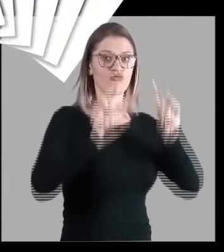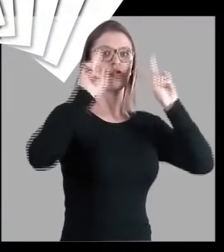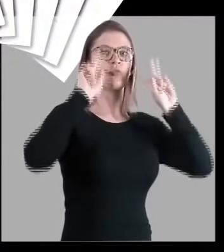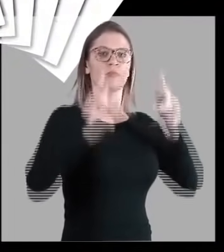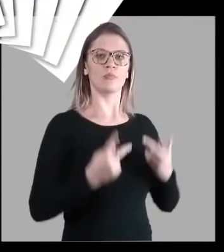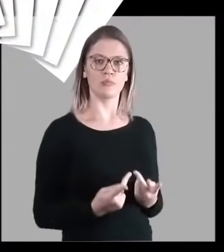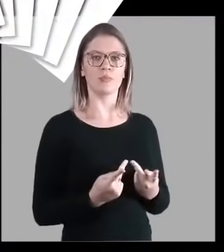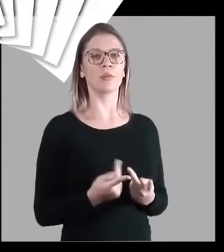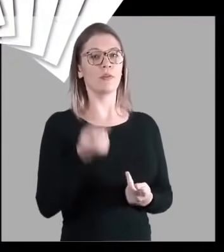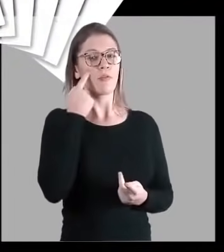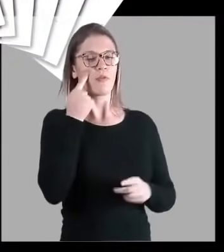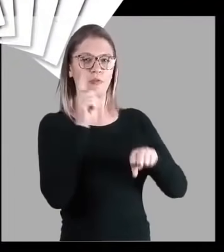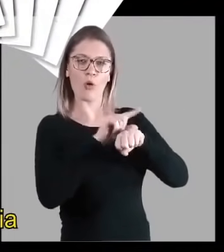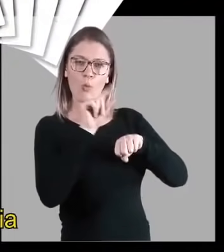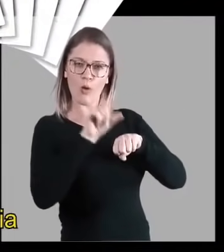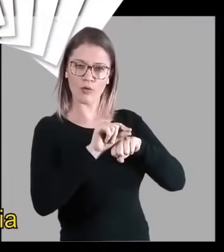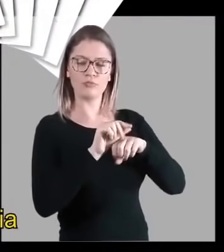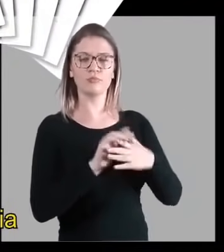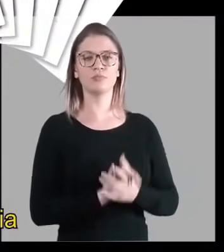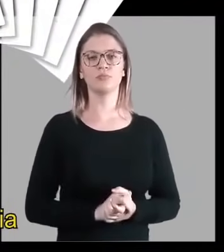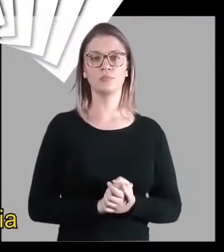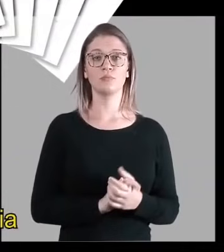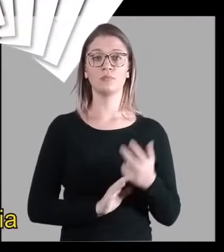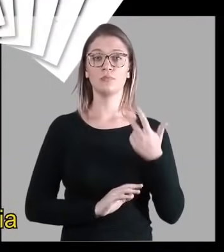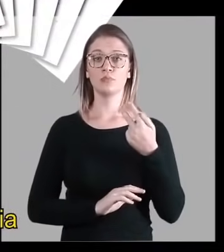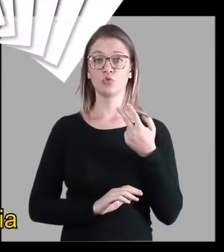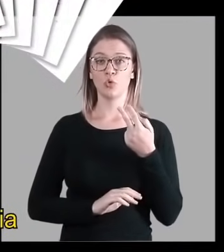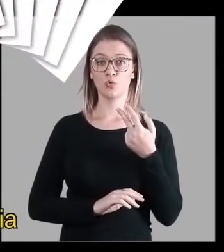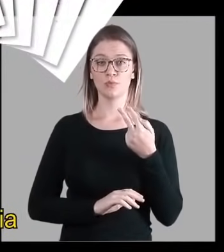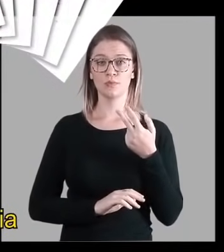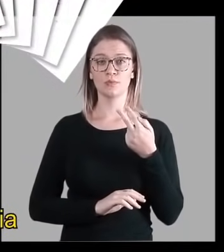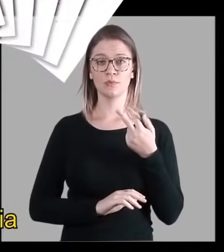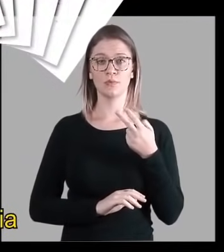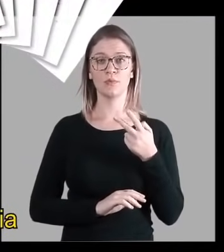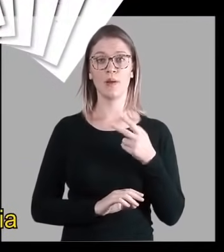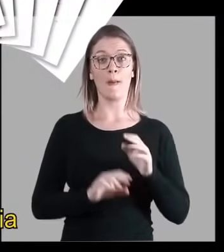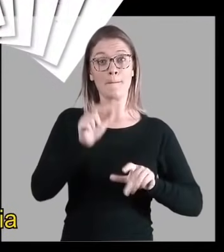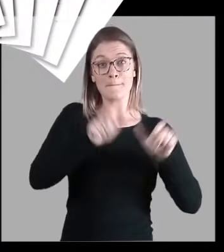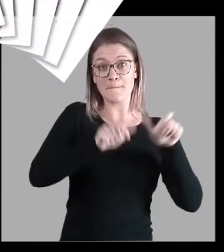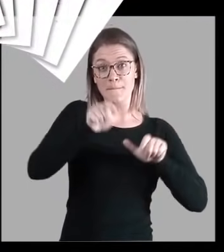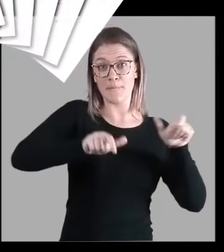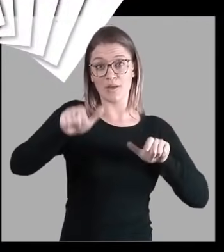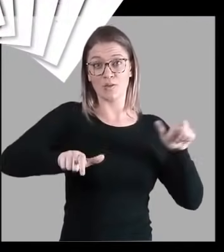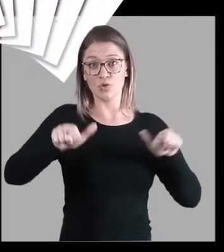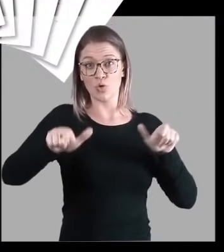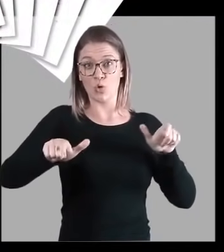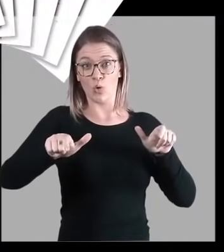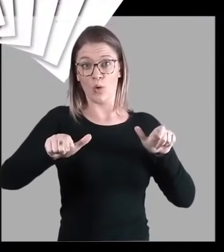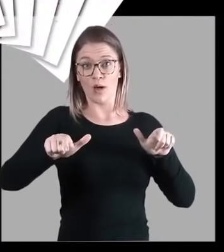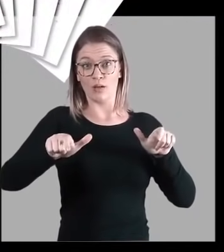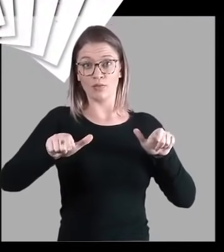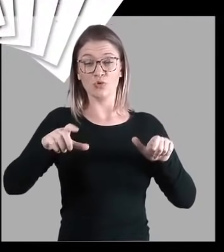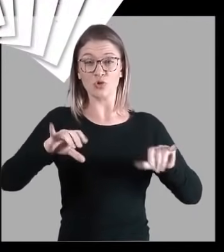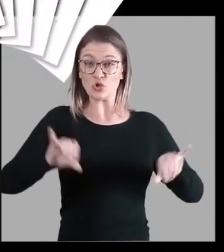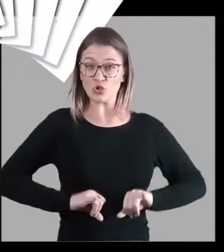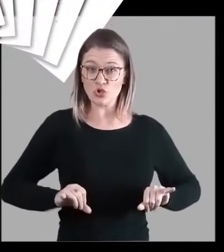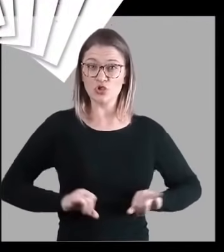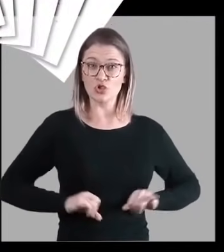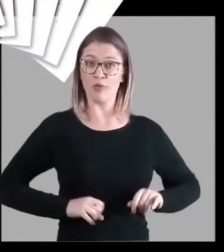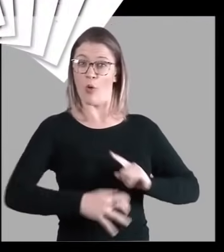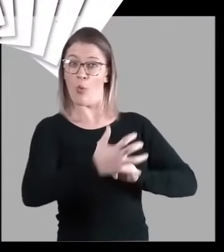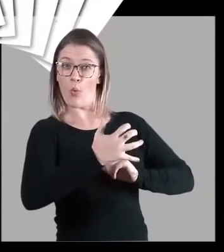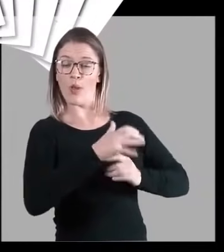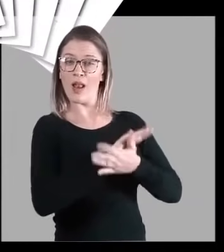apenas alguns artigos que eu selecionei. O 12 nos diz que ninguém será sujeito à interferência na sua vida privada e na sua